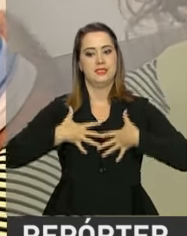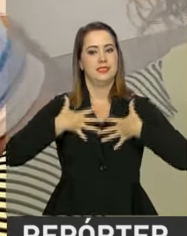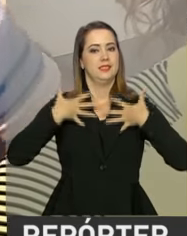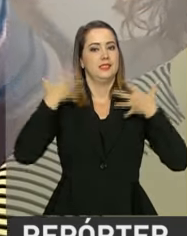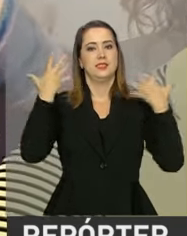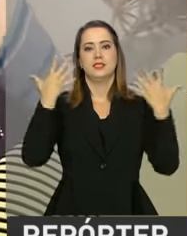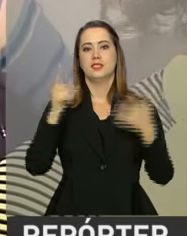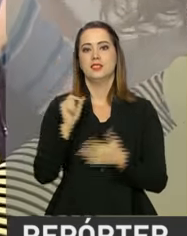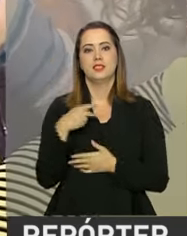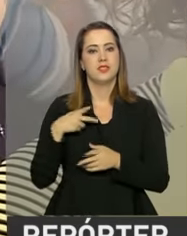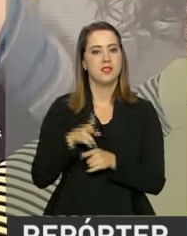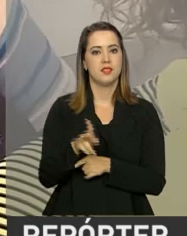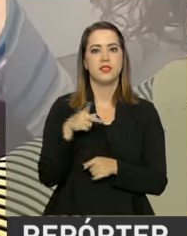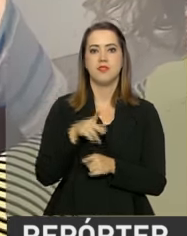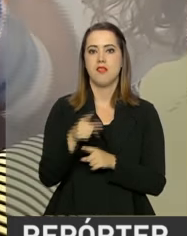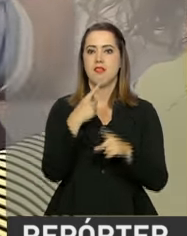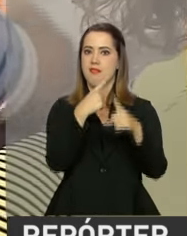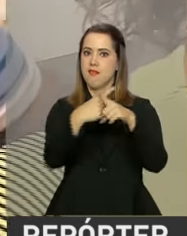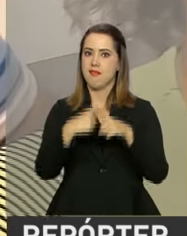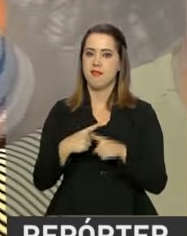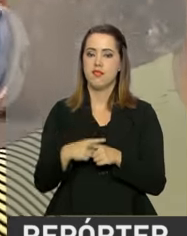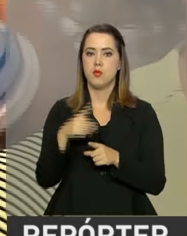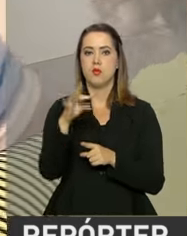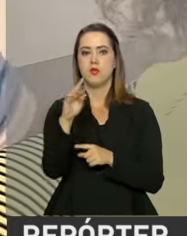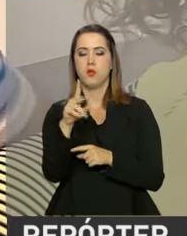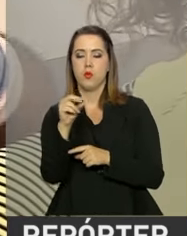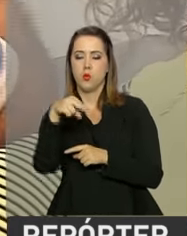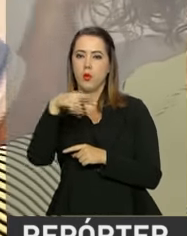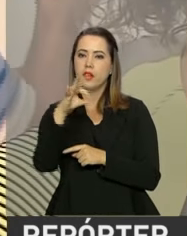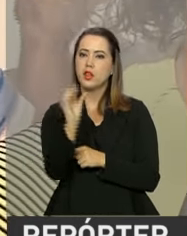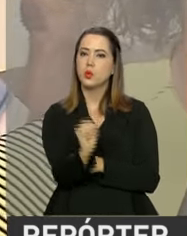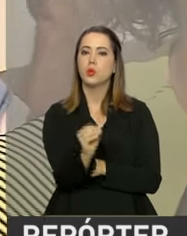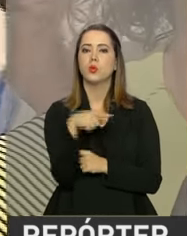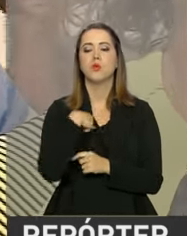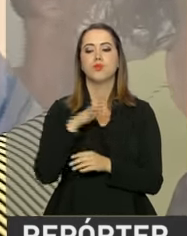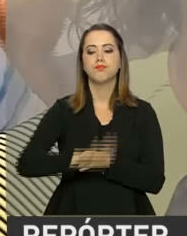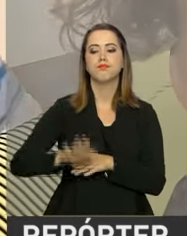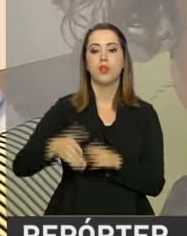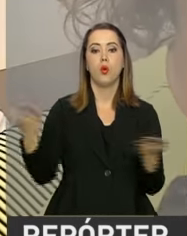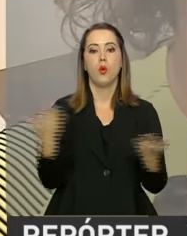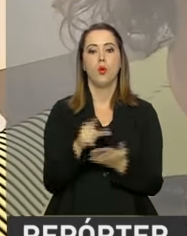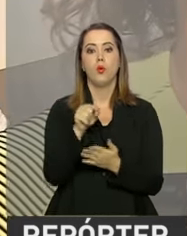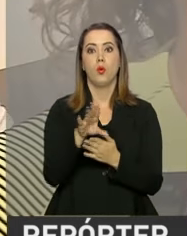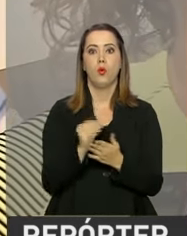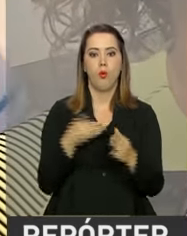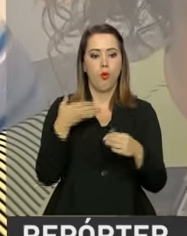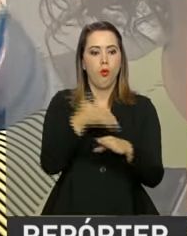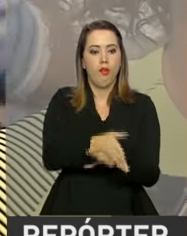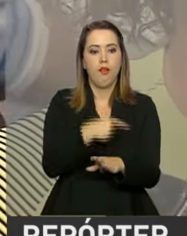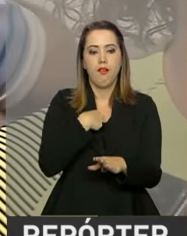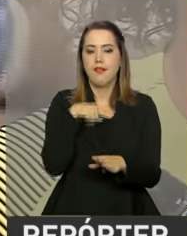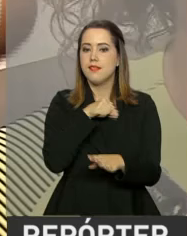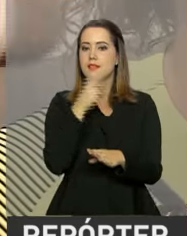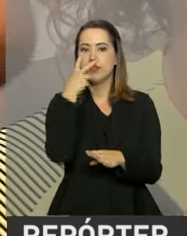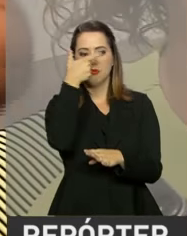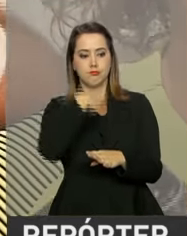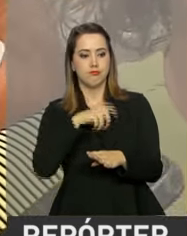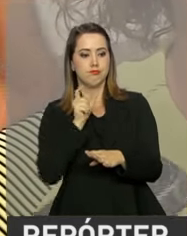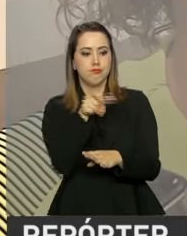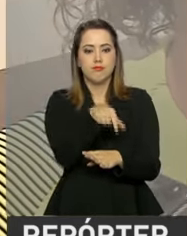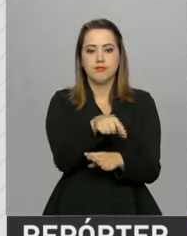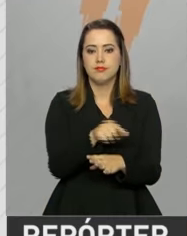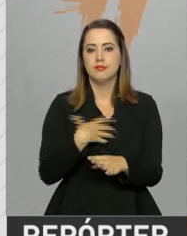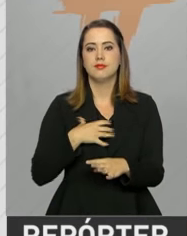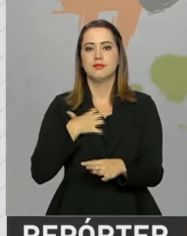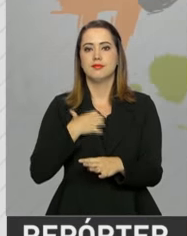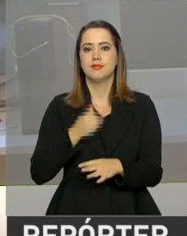sempre, eu sempre joguei trunfo quando era pequena, adorava, briava com meus primos, com meus amigos. E hoje poder estar dentro do trunfo é uma sensação muito, muito